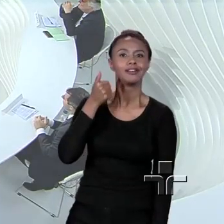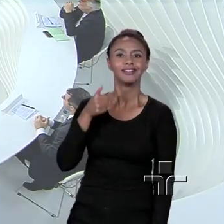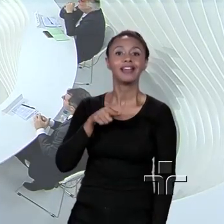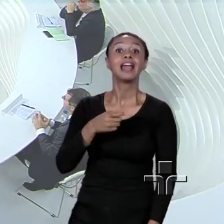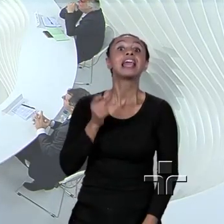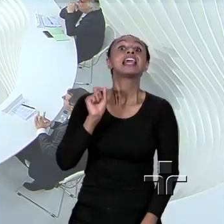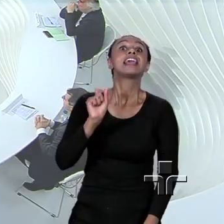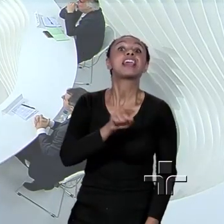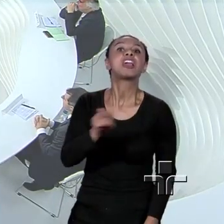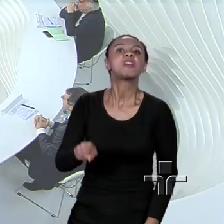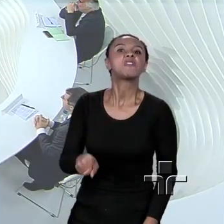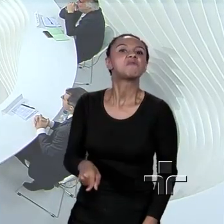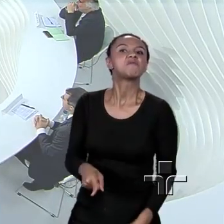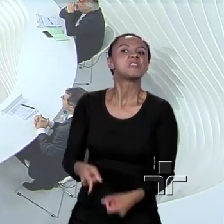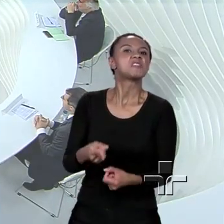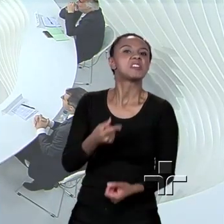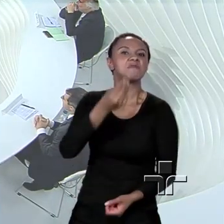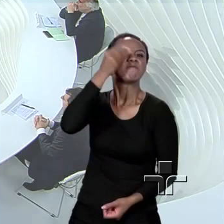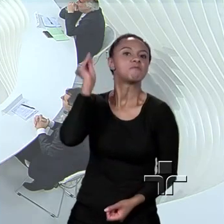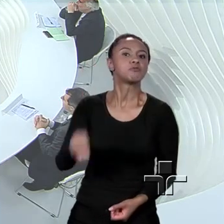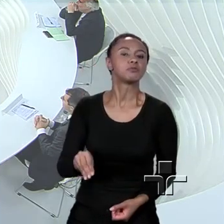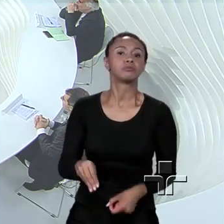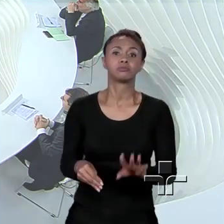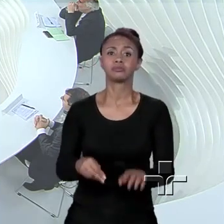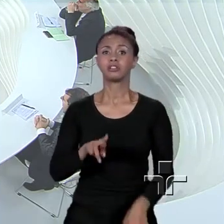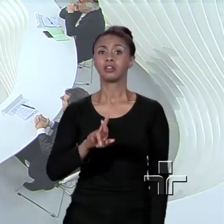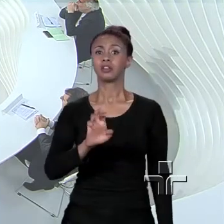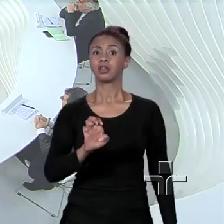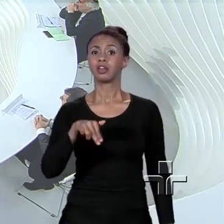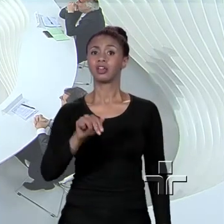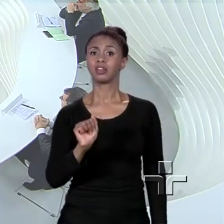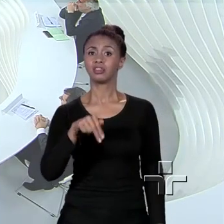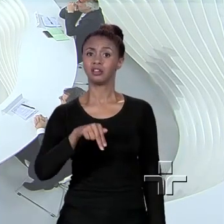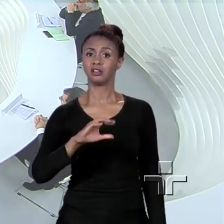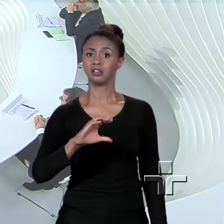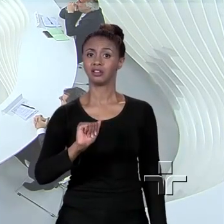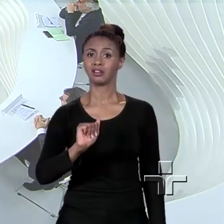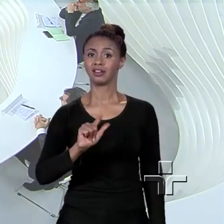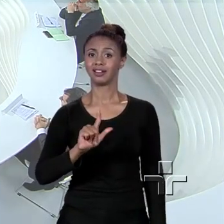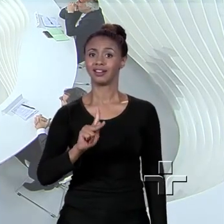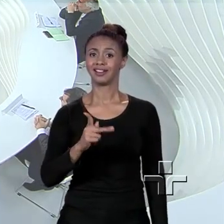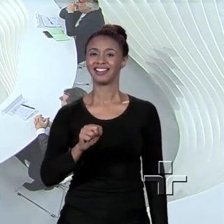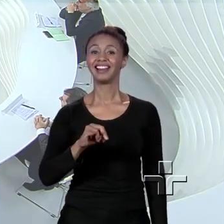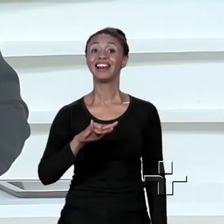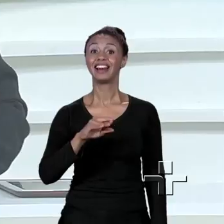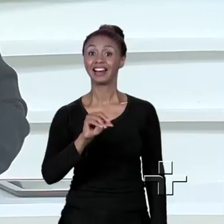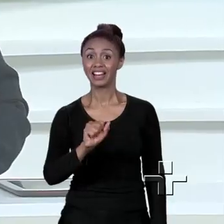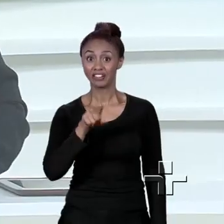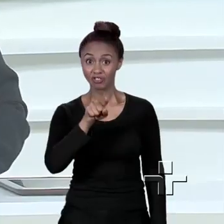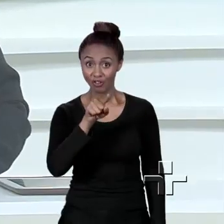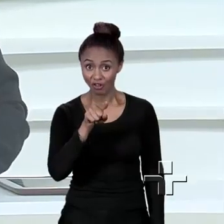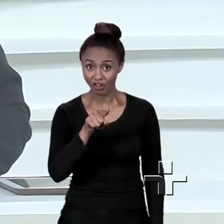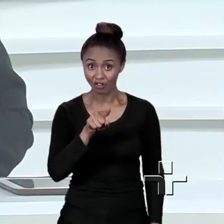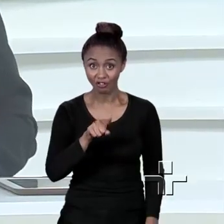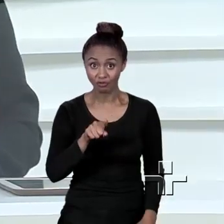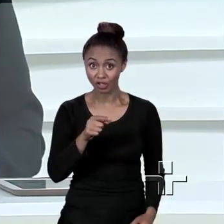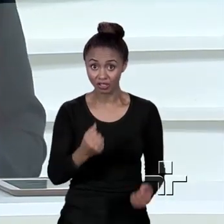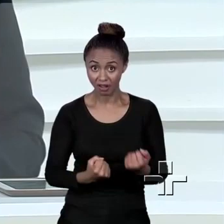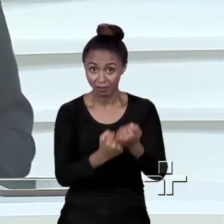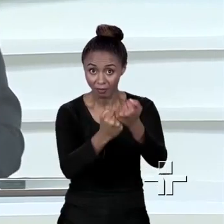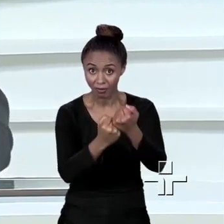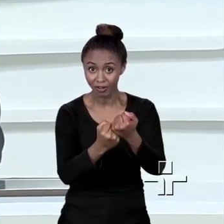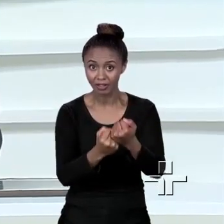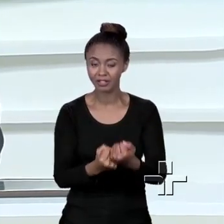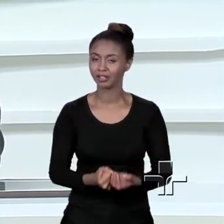forma. Senadora... o Renan Calheiros, por exemplo, acabei de receber uma mensagem. Não, nem li o que era. Não apoiaria